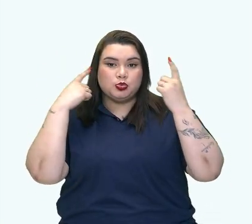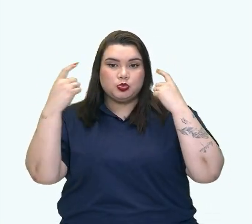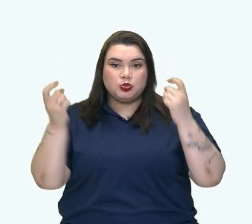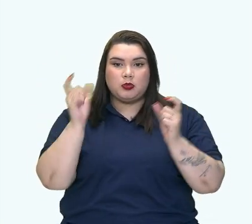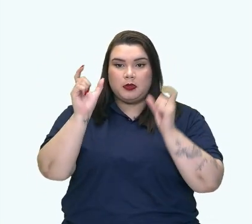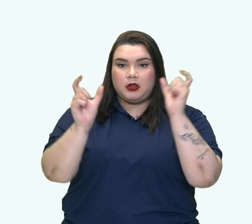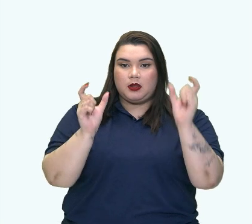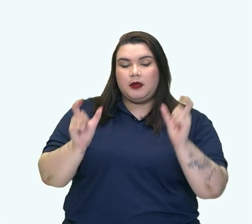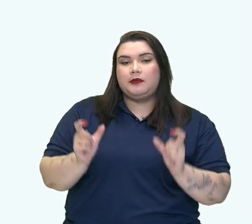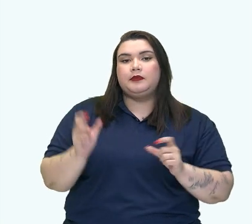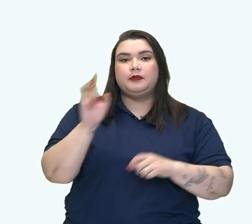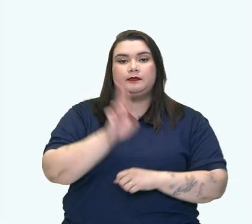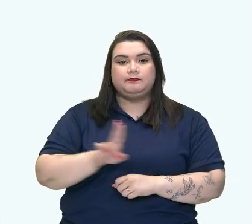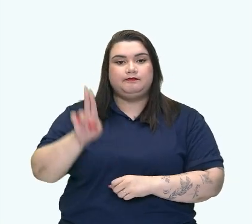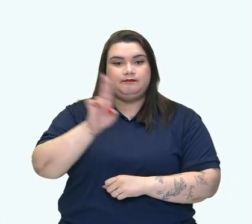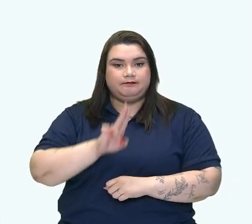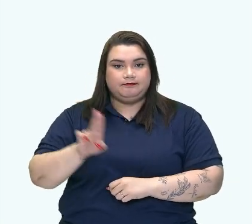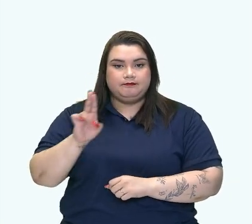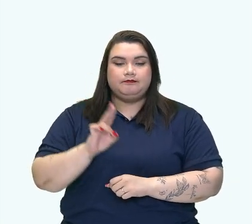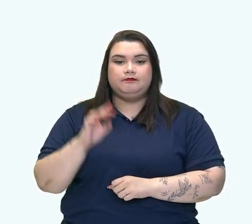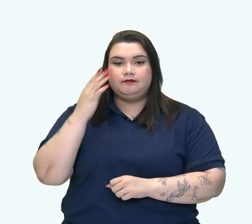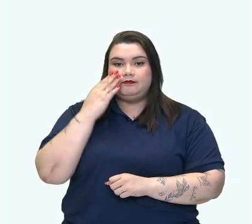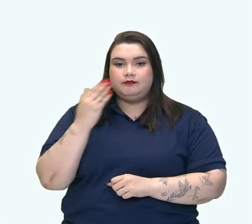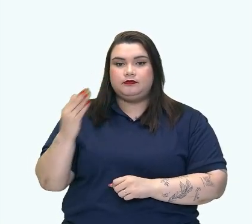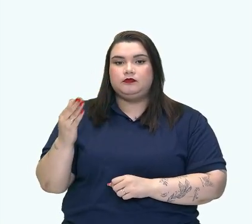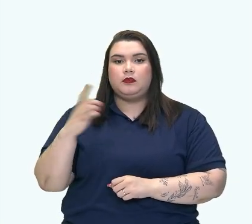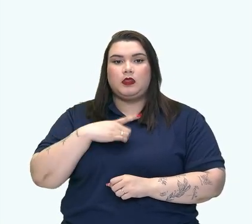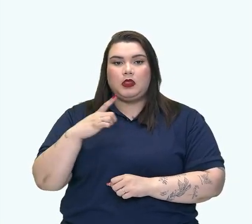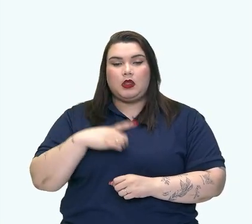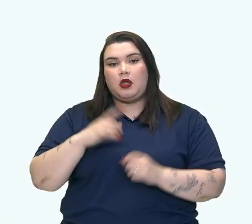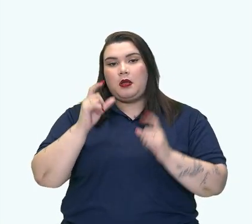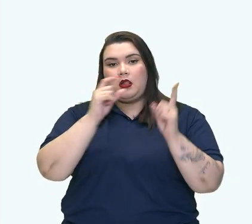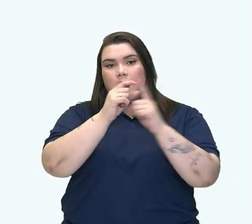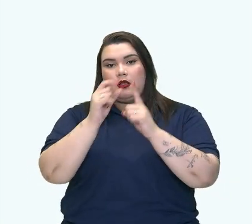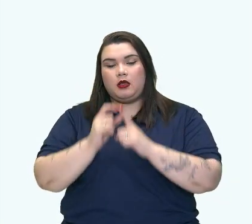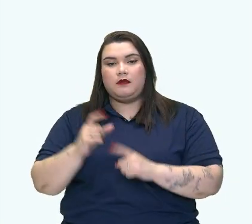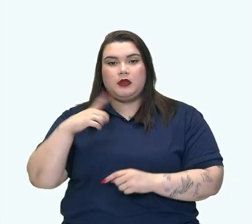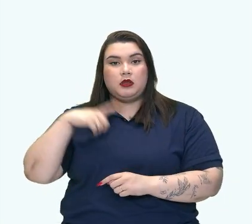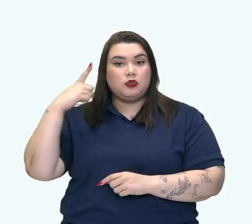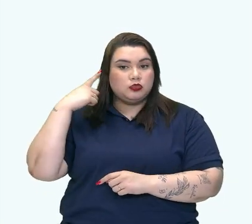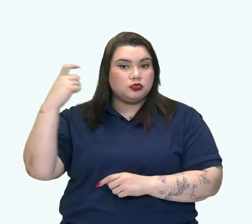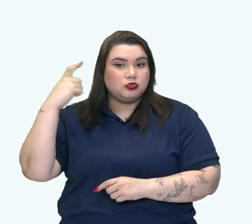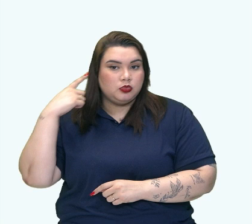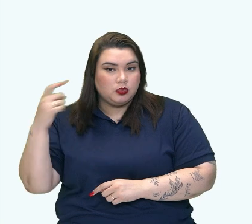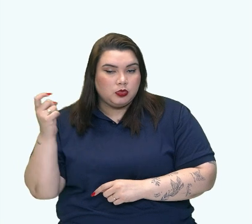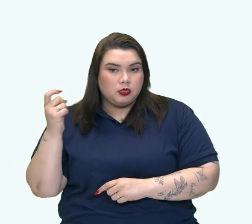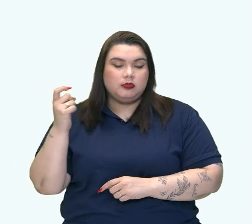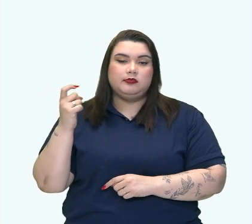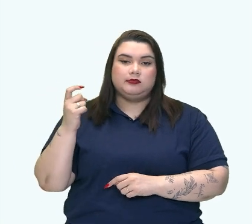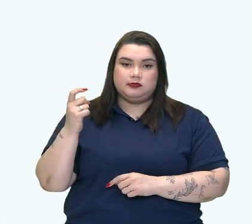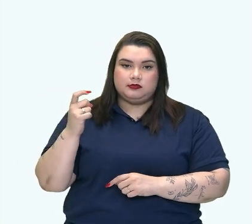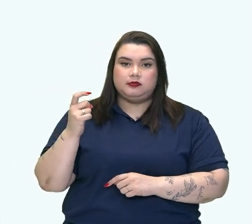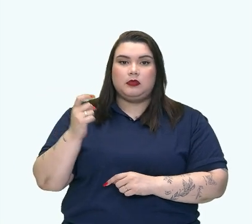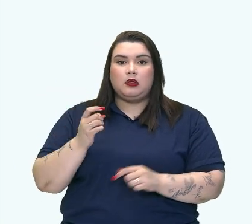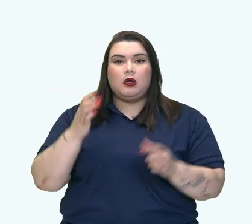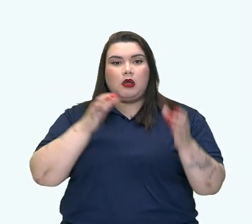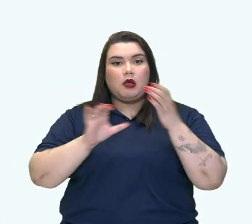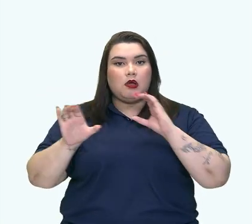Você precisa dessas letras que tem a ver com som. Com som, já dá esse destaque para sonoridade.